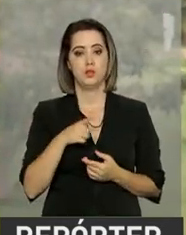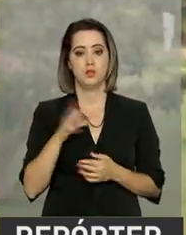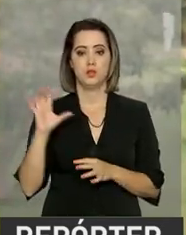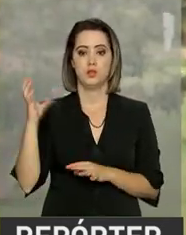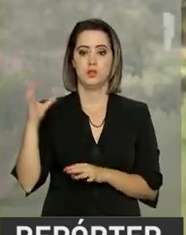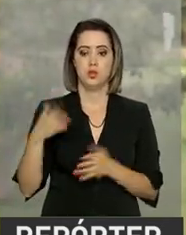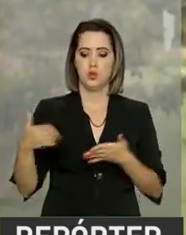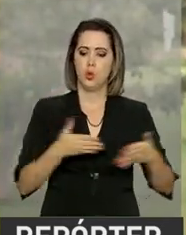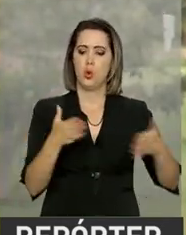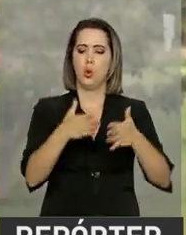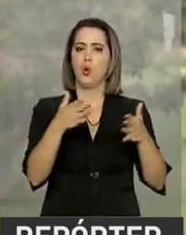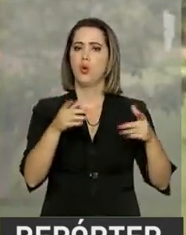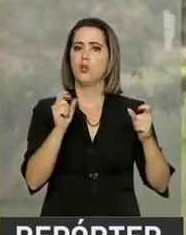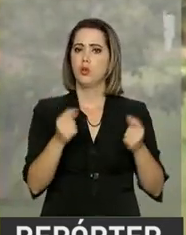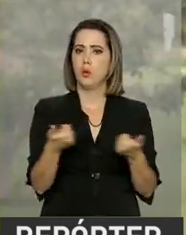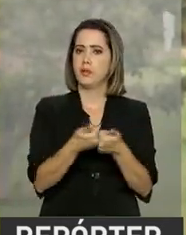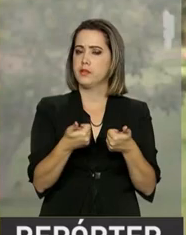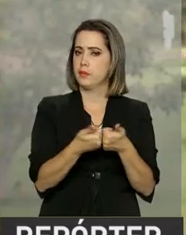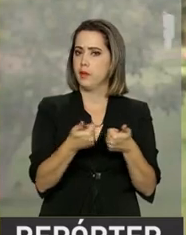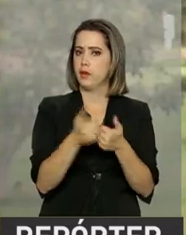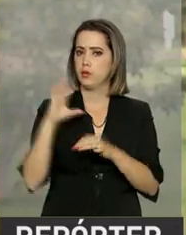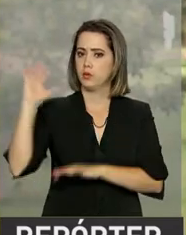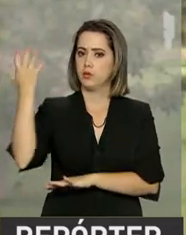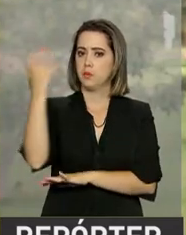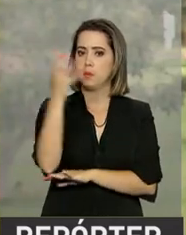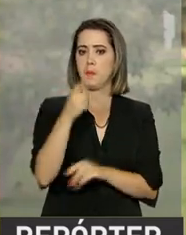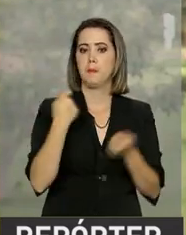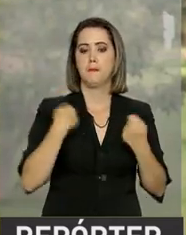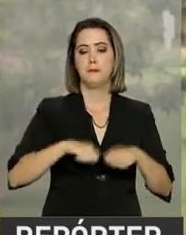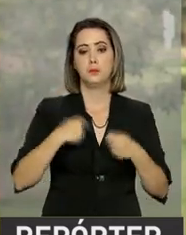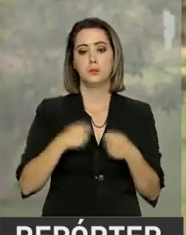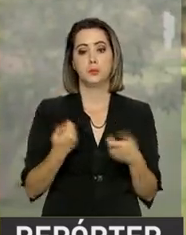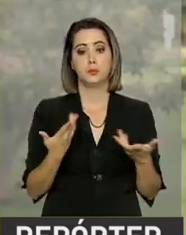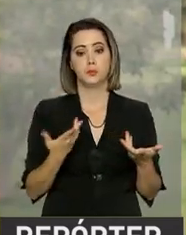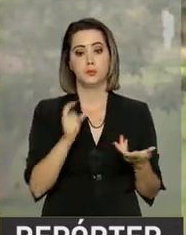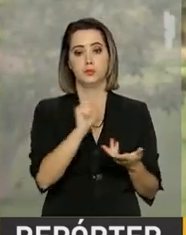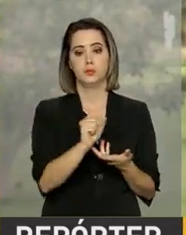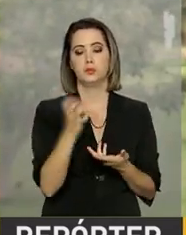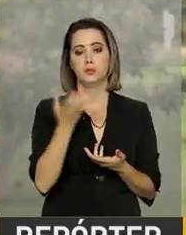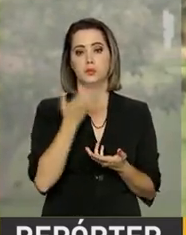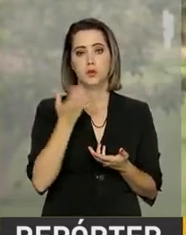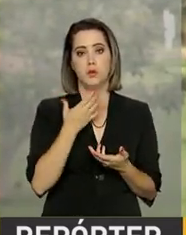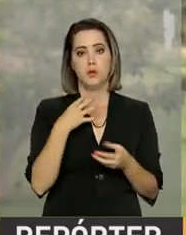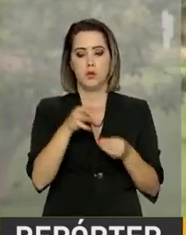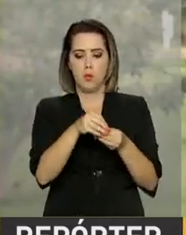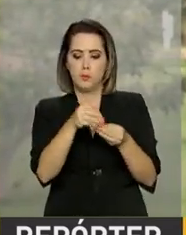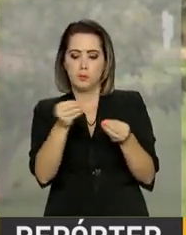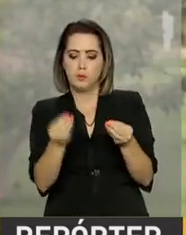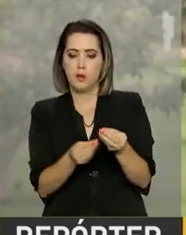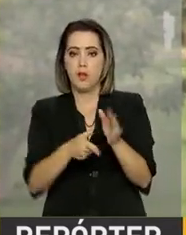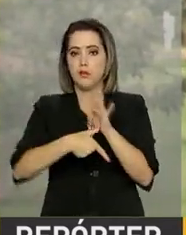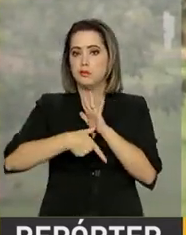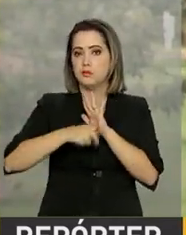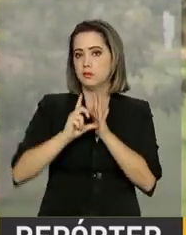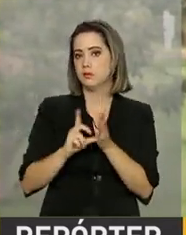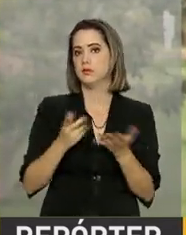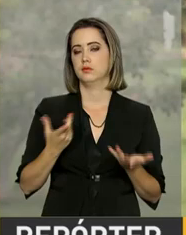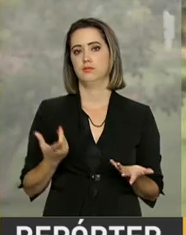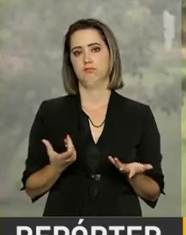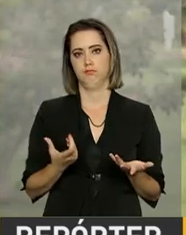no na nas proximidades do parque. Então a gente pretende que o ingresso seja vendido